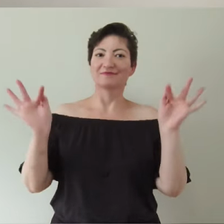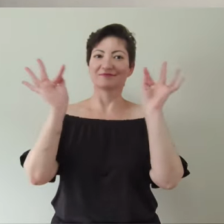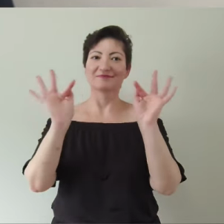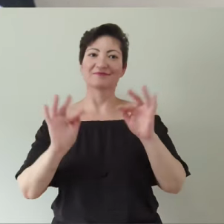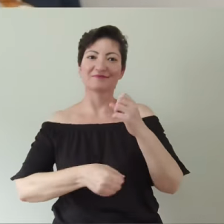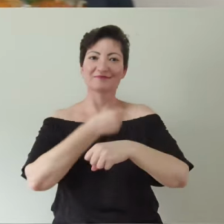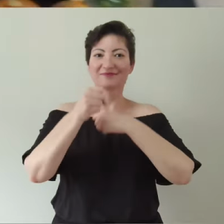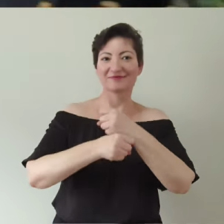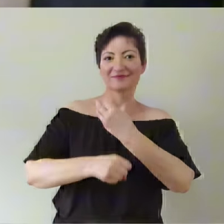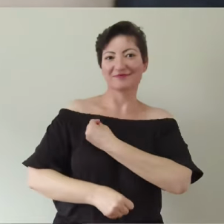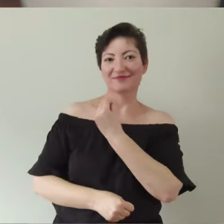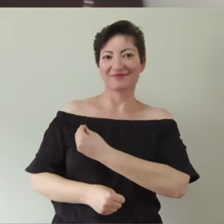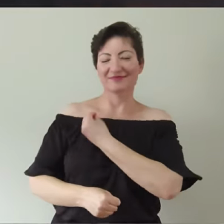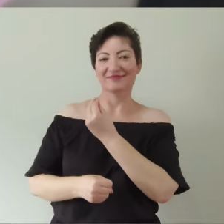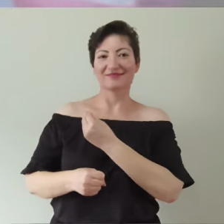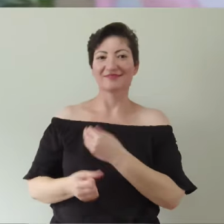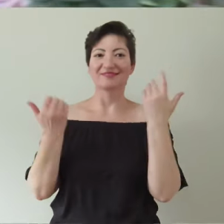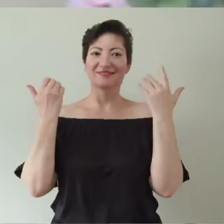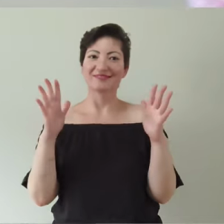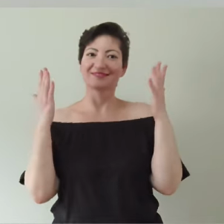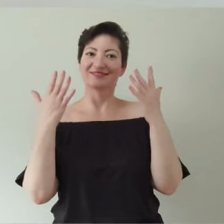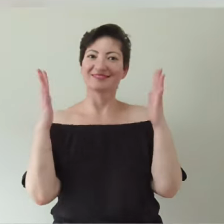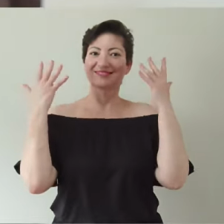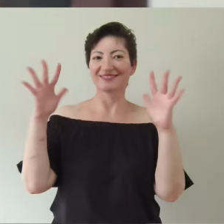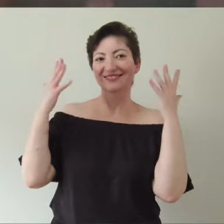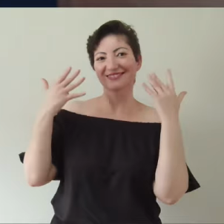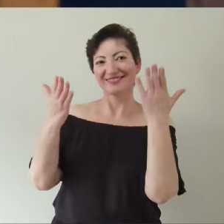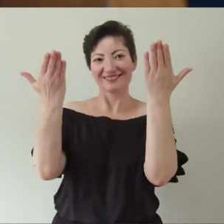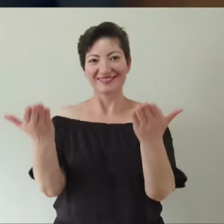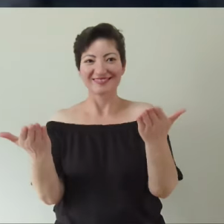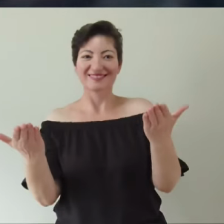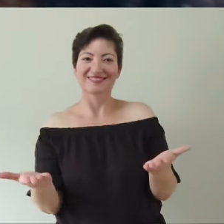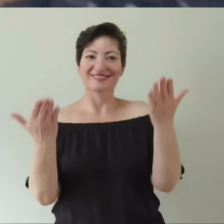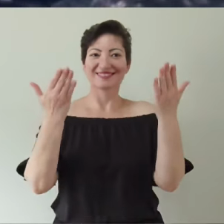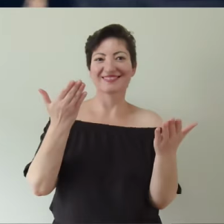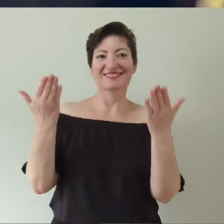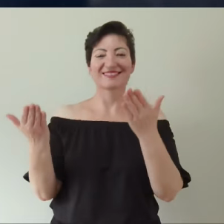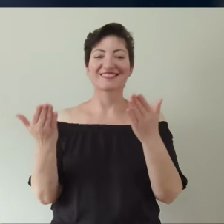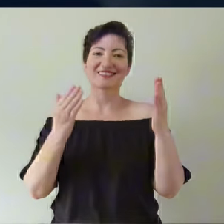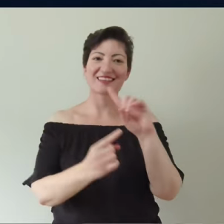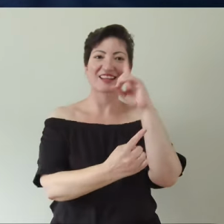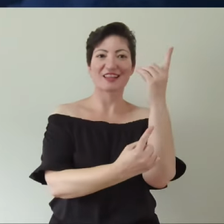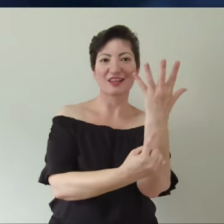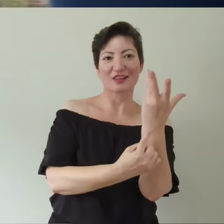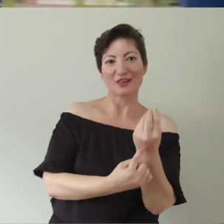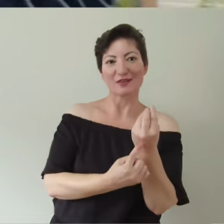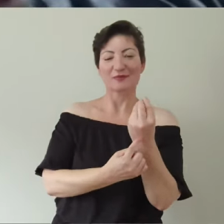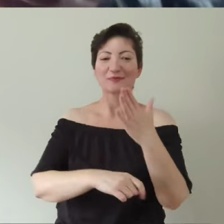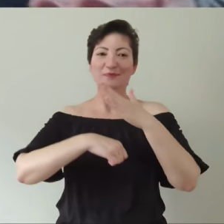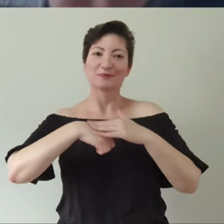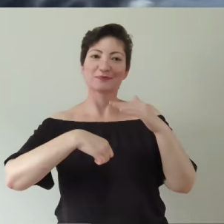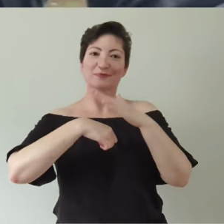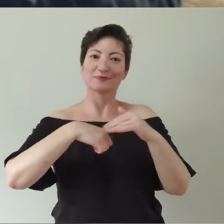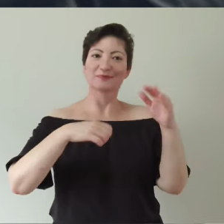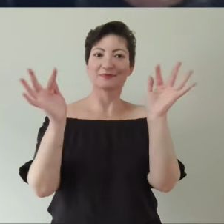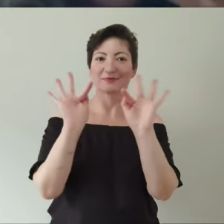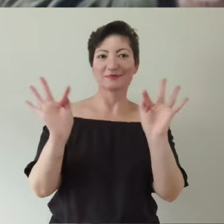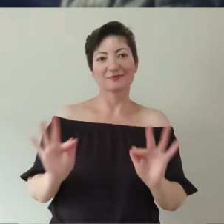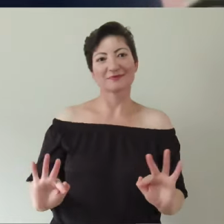Felicidades, muitos anos de vida, parabéns pra você, nessa data querida.